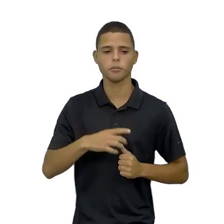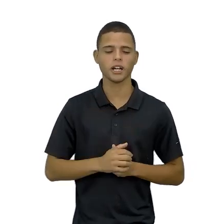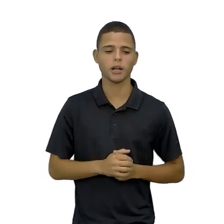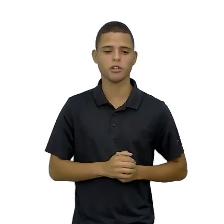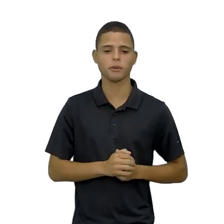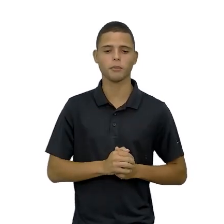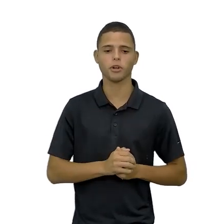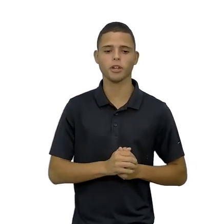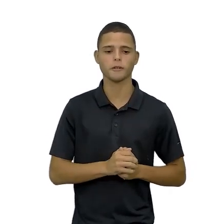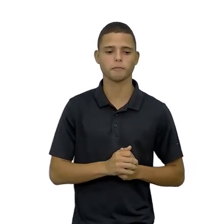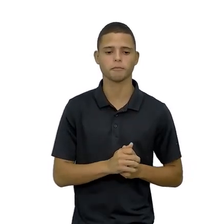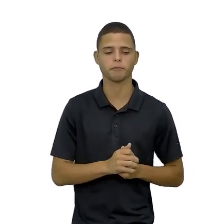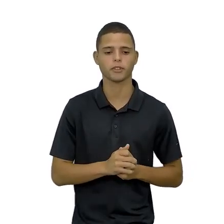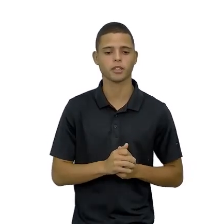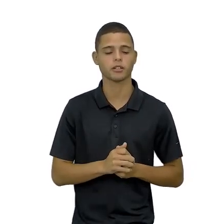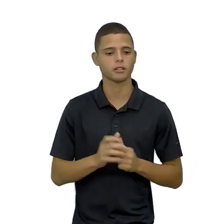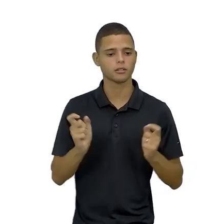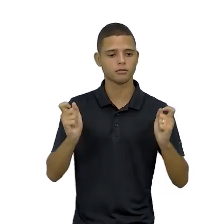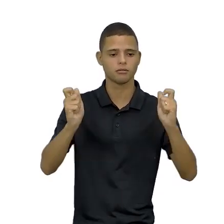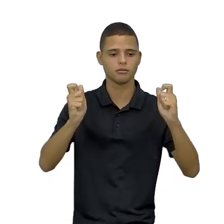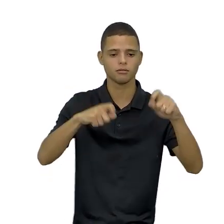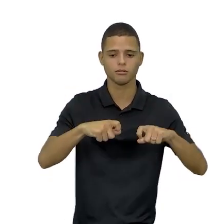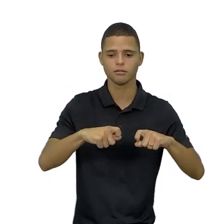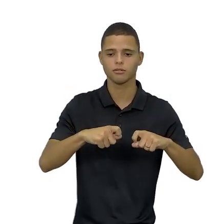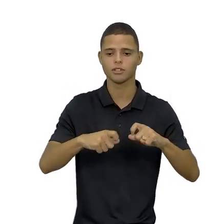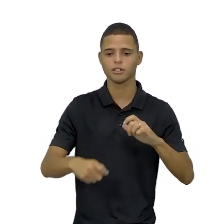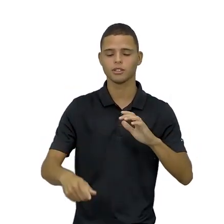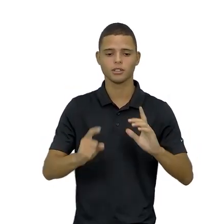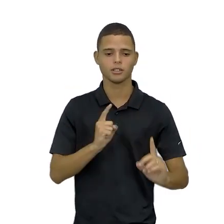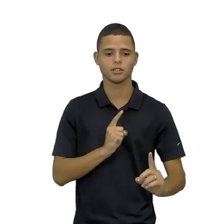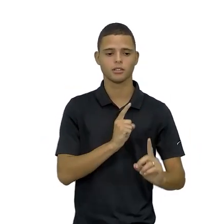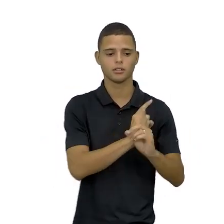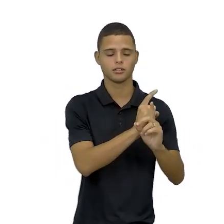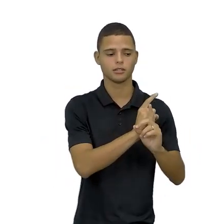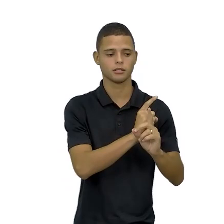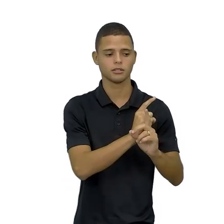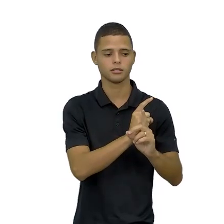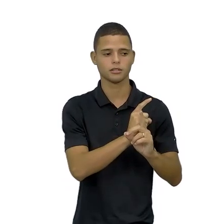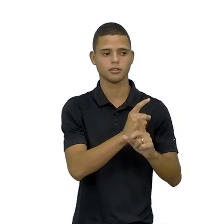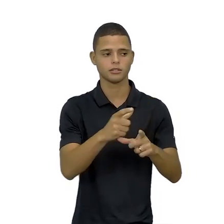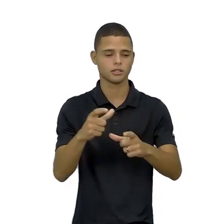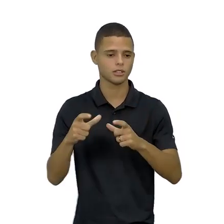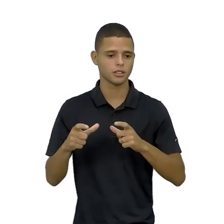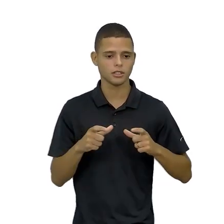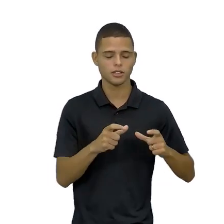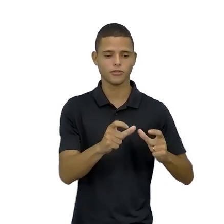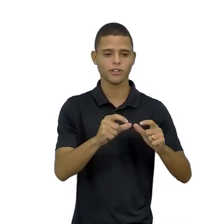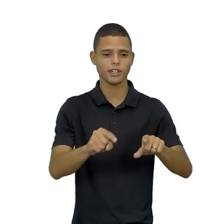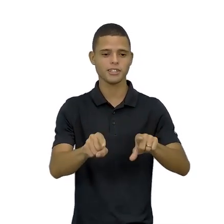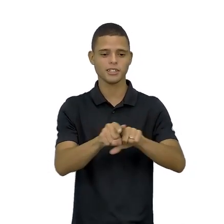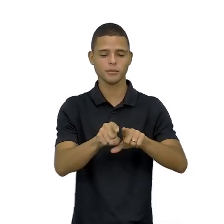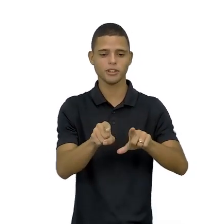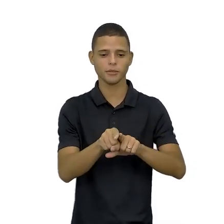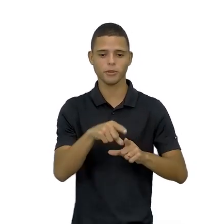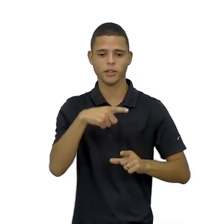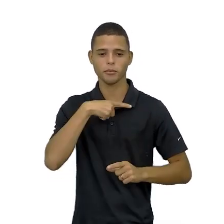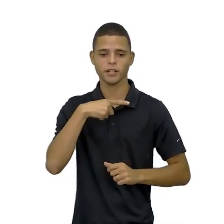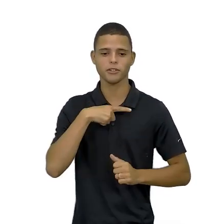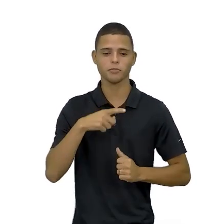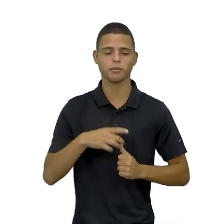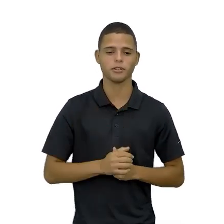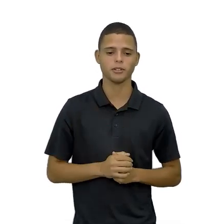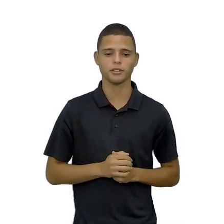somente a capacidade leitora de localizar uma informação explícita, as